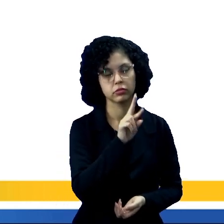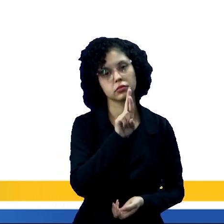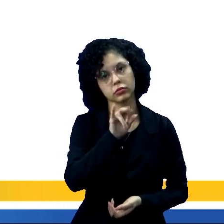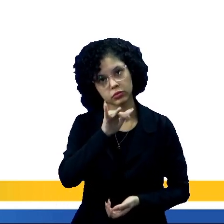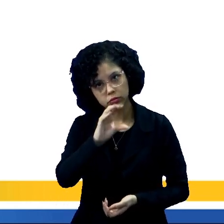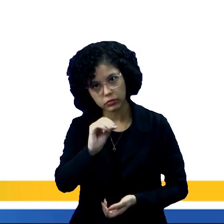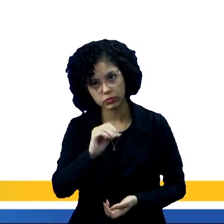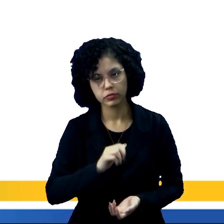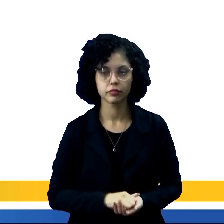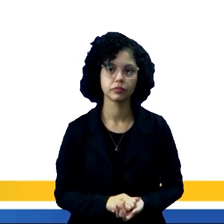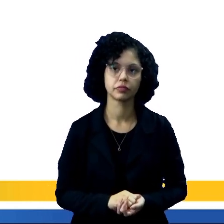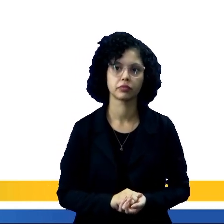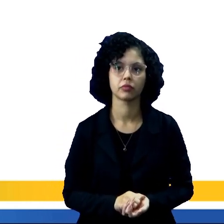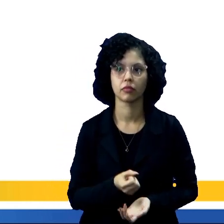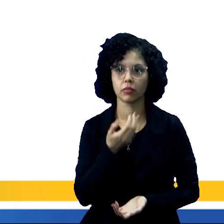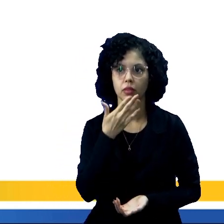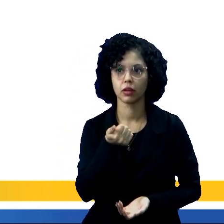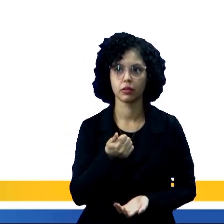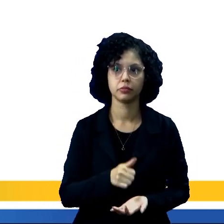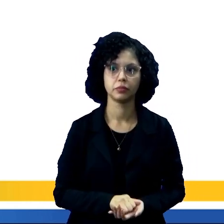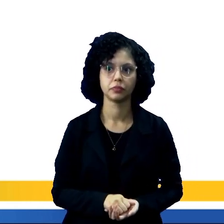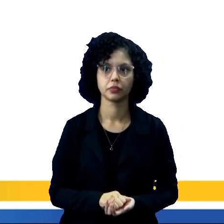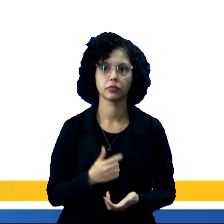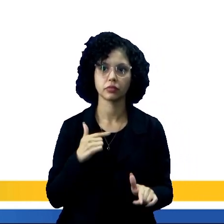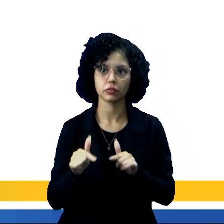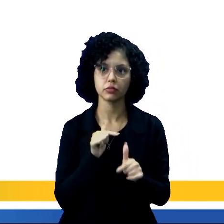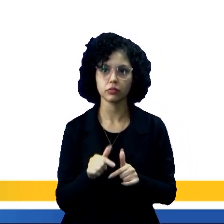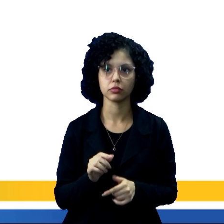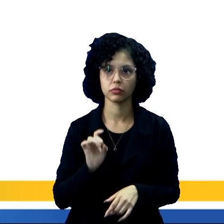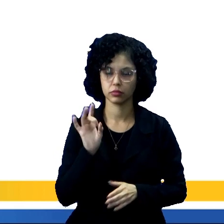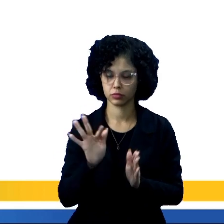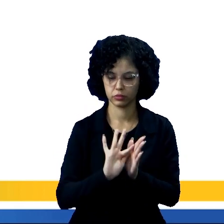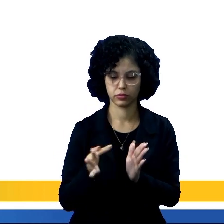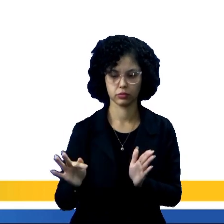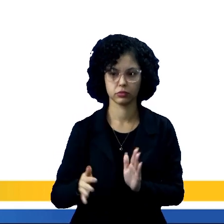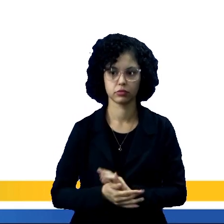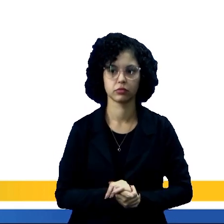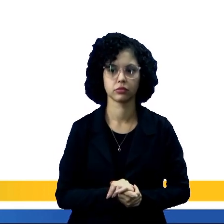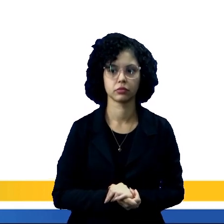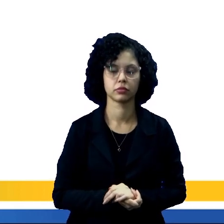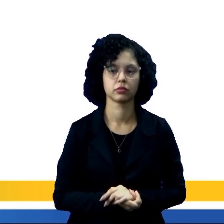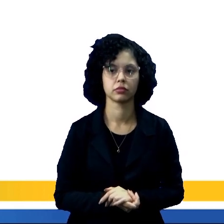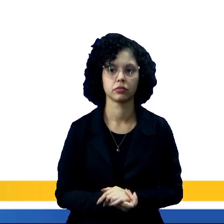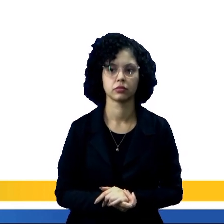R é o raio, tudo bem? Então, nós vamos trabalhar aí só as fórmulas.